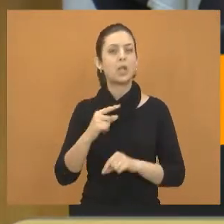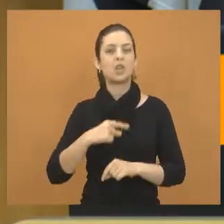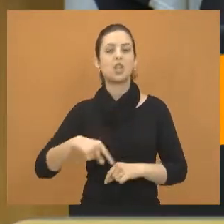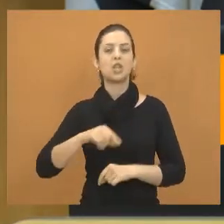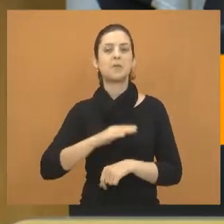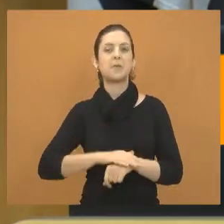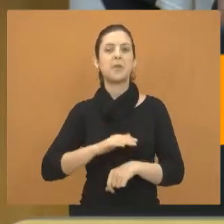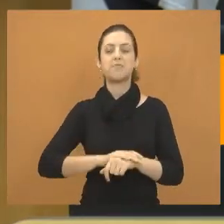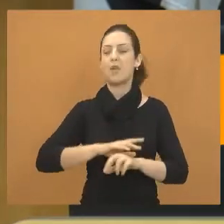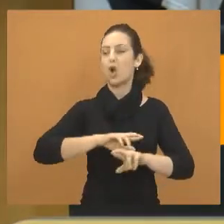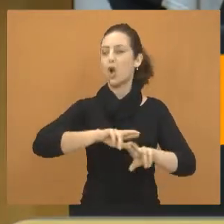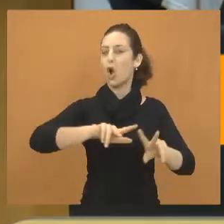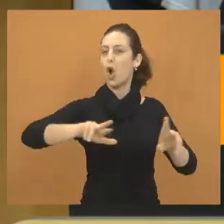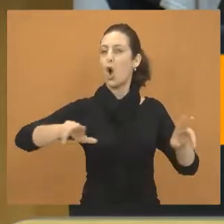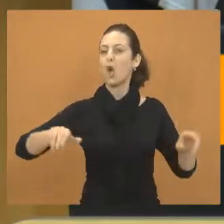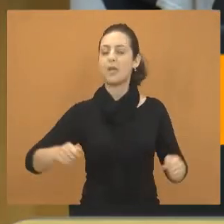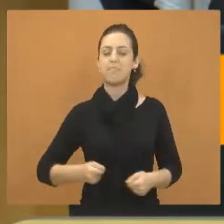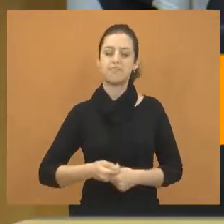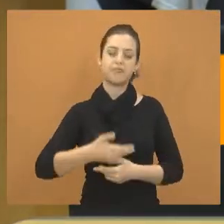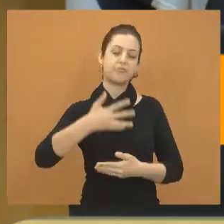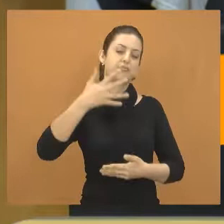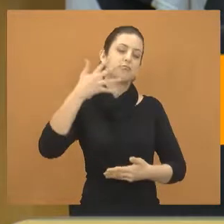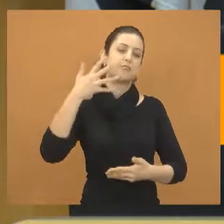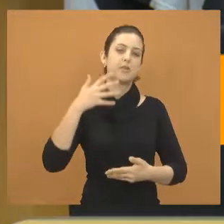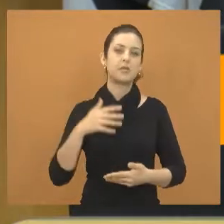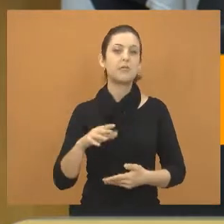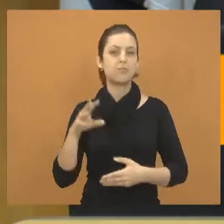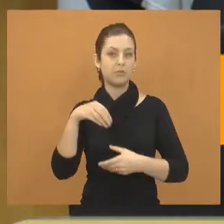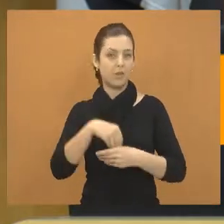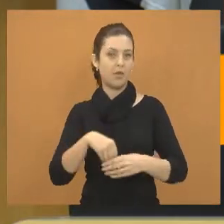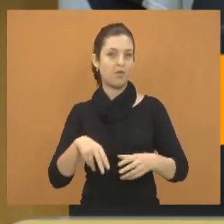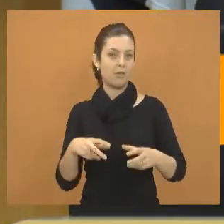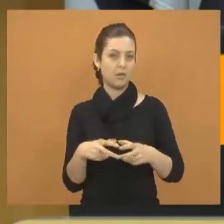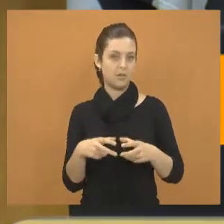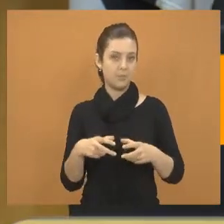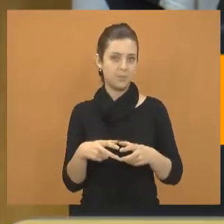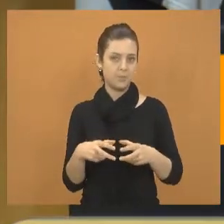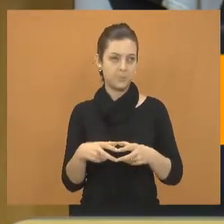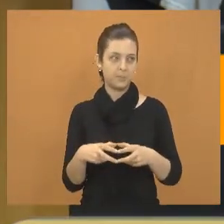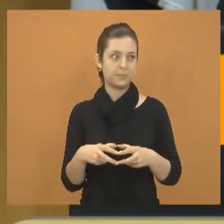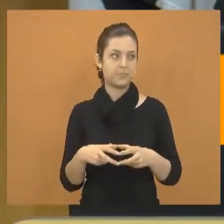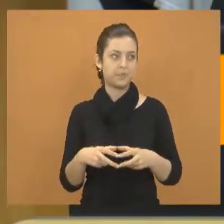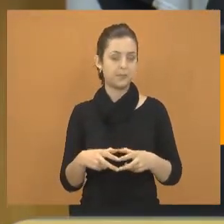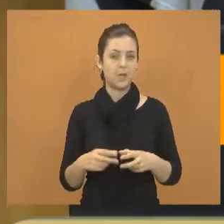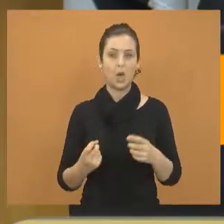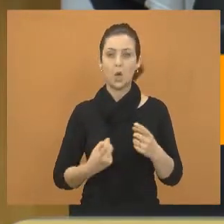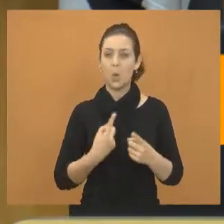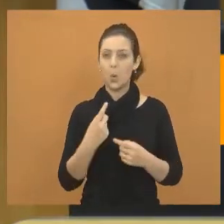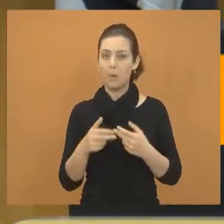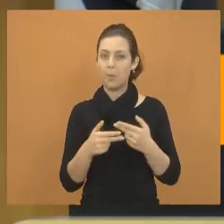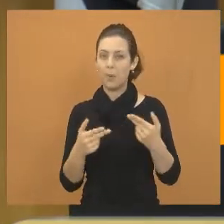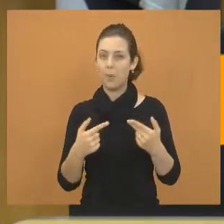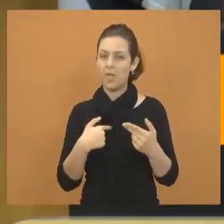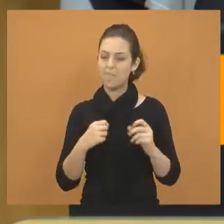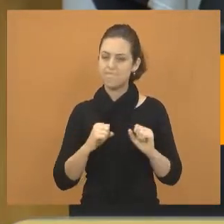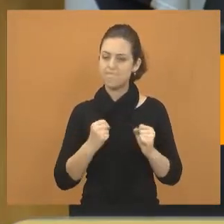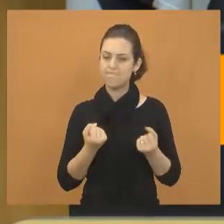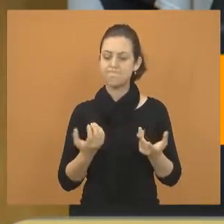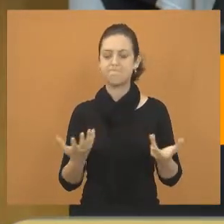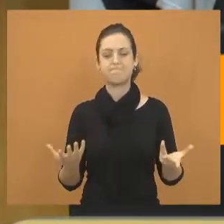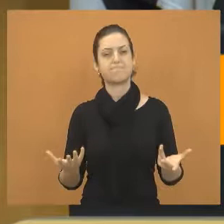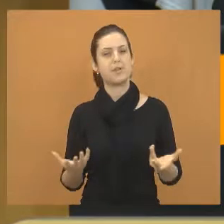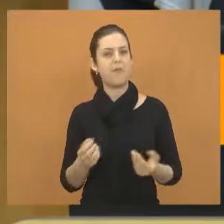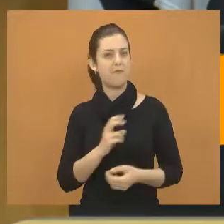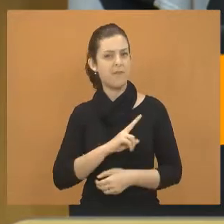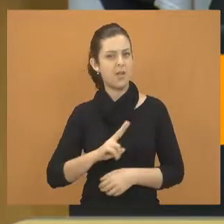poder fazer muitas coisas e, dentro dessa casa legislativa. E uma das coisas que eu fico indignado, que o